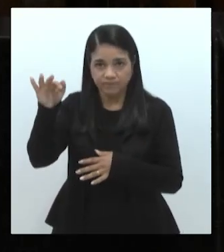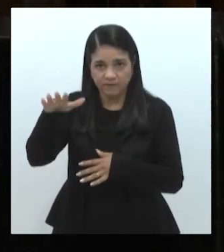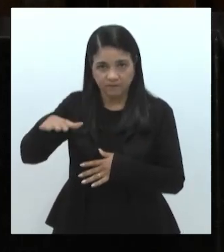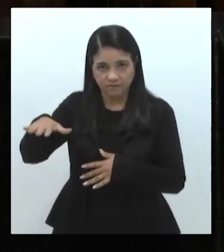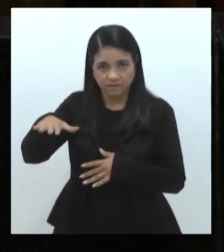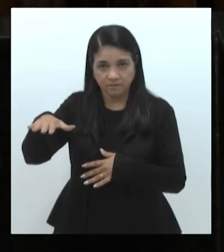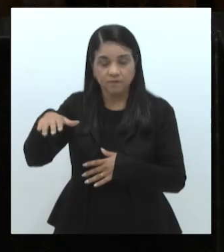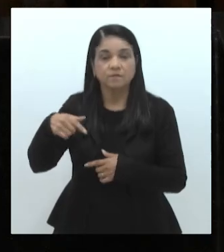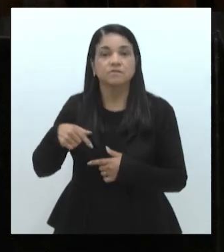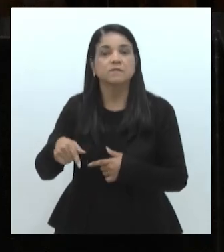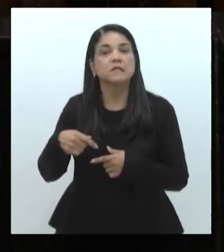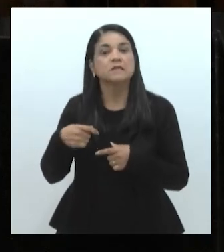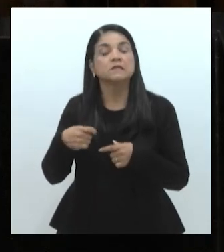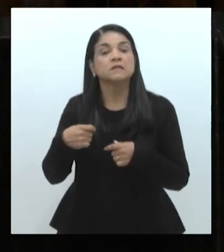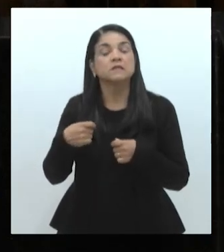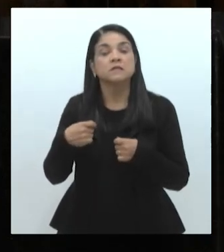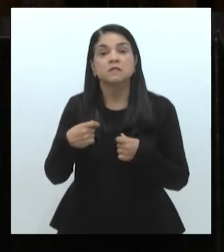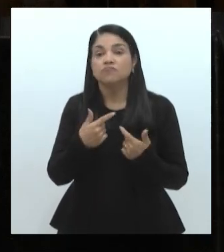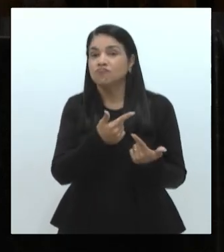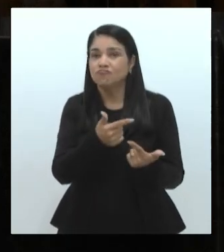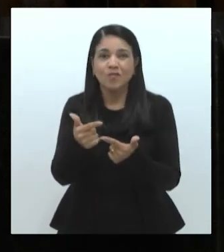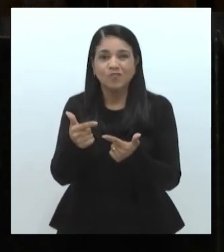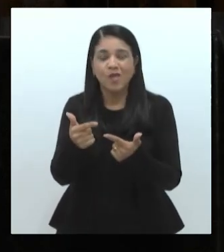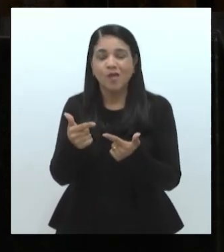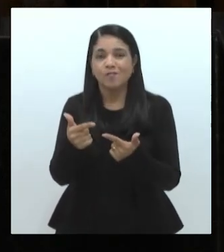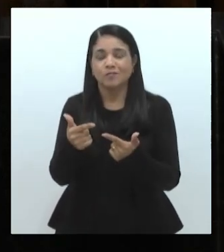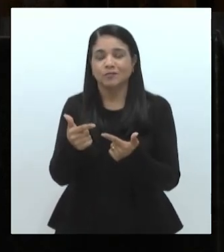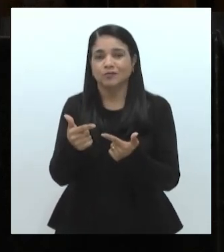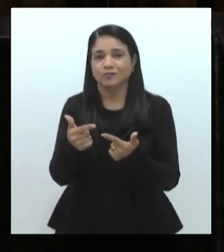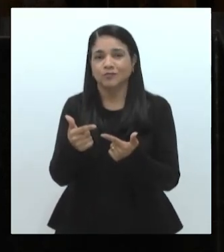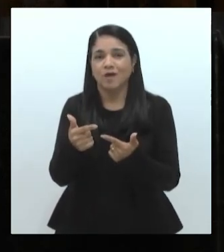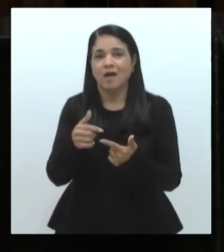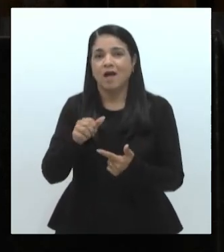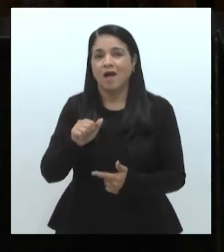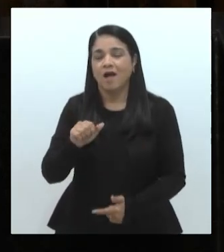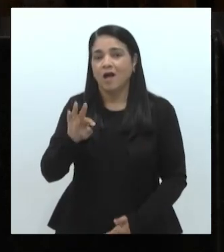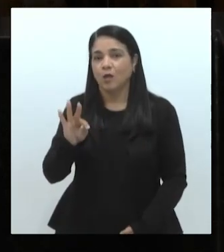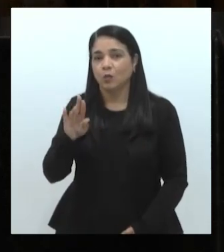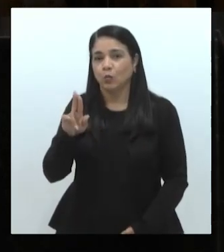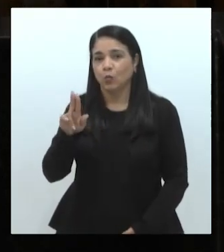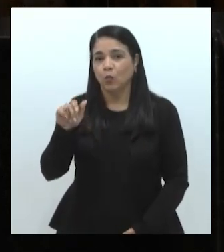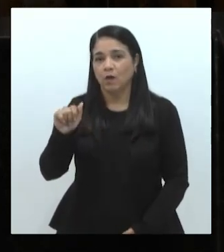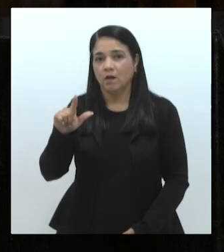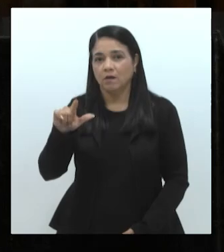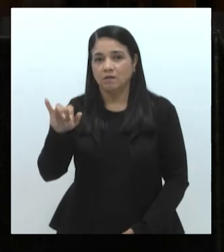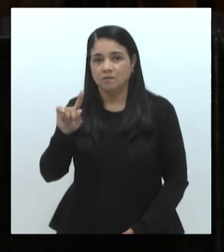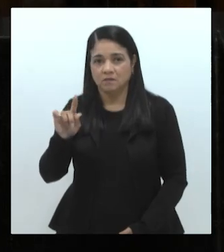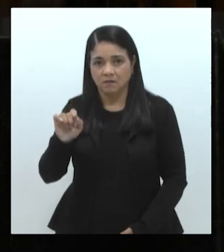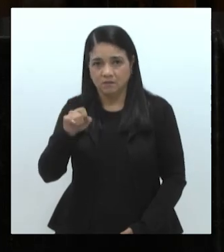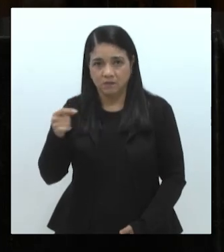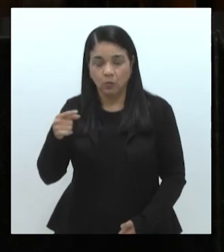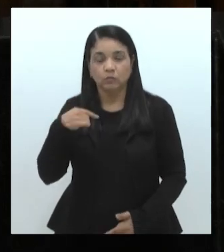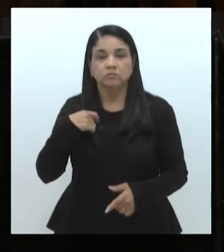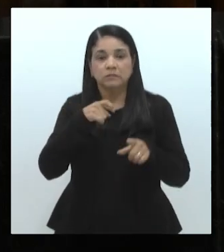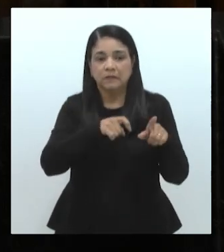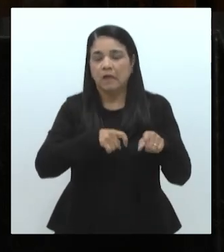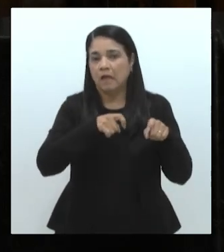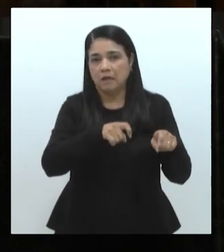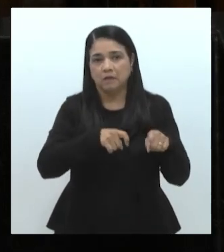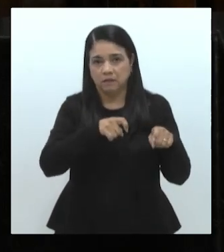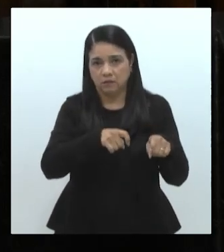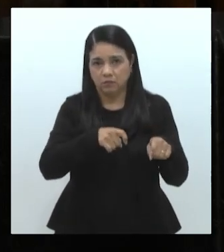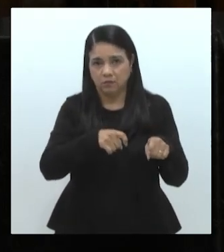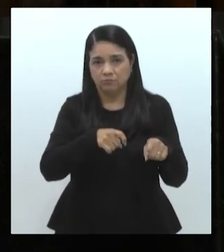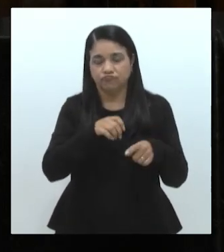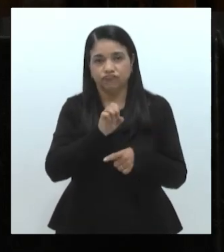não dispomos de um instrumento atualizado para regular a política agrícola estadual, voltado